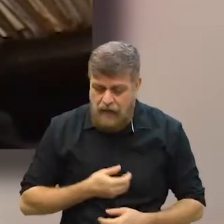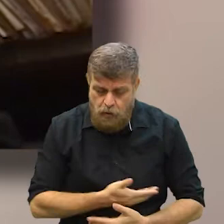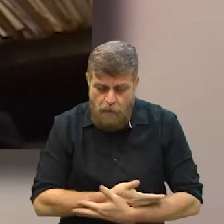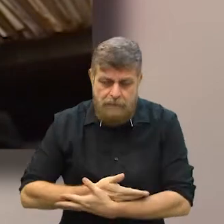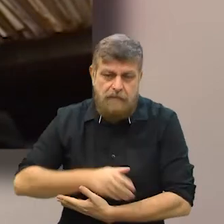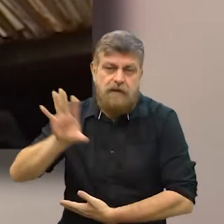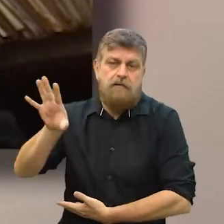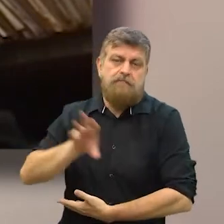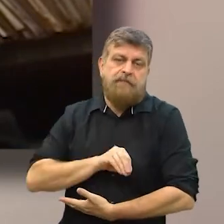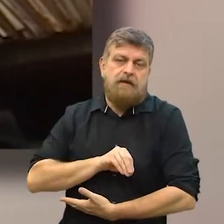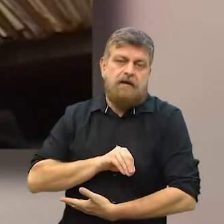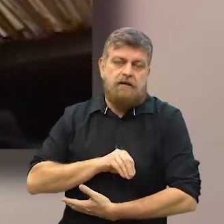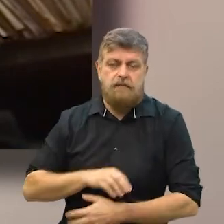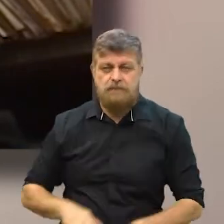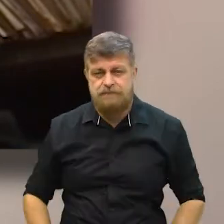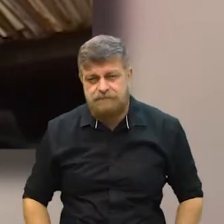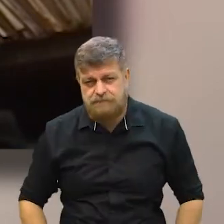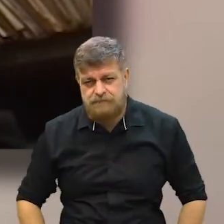transmissão hoje.